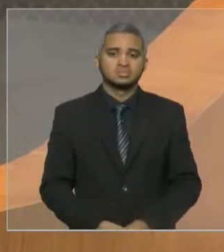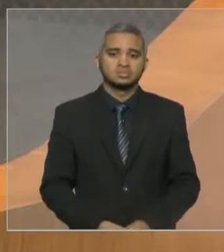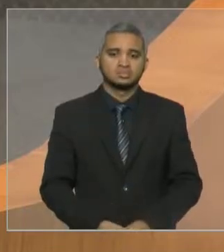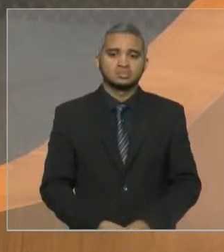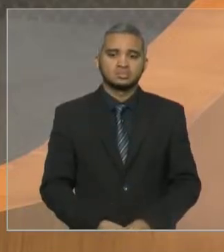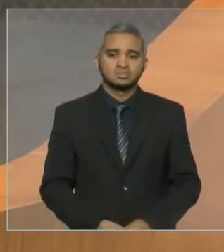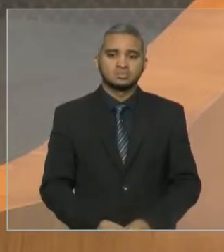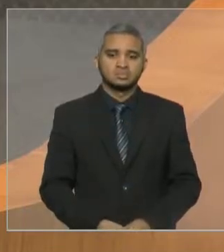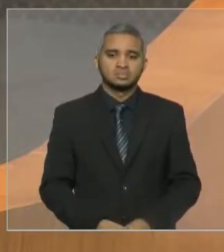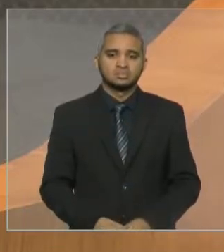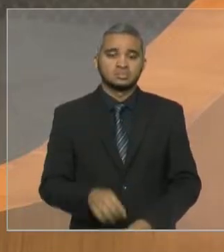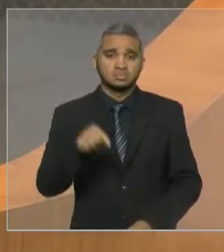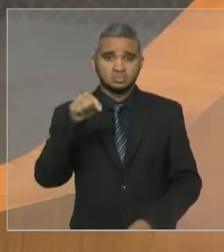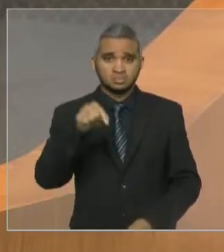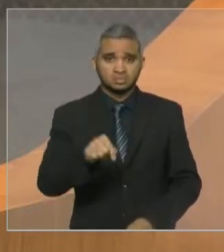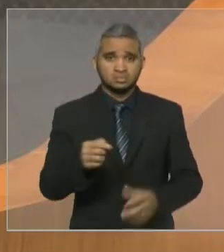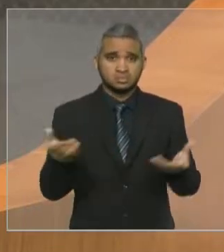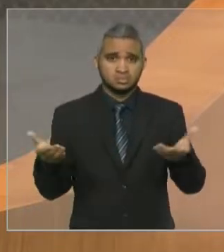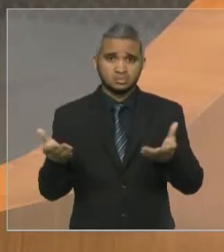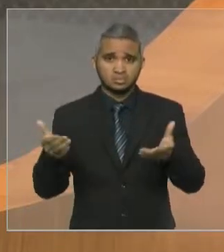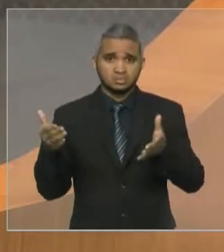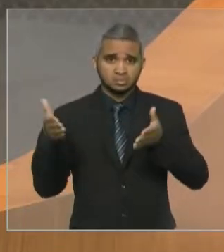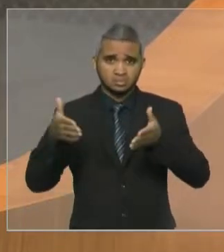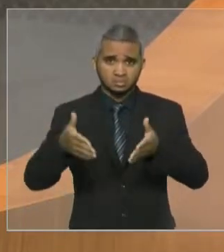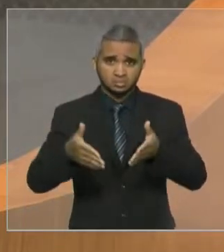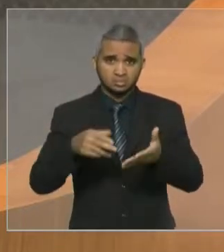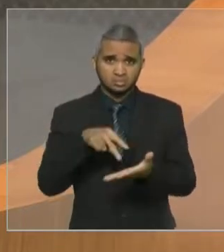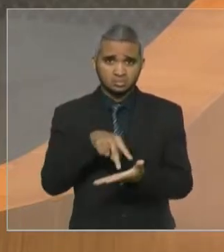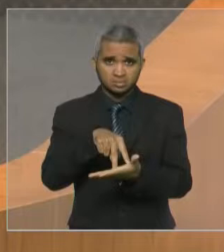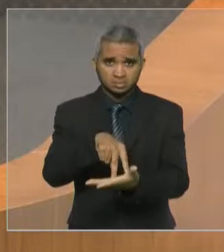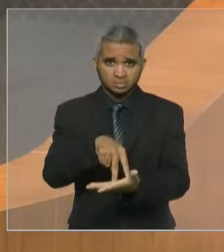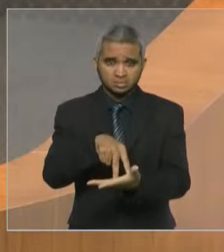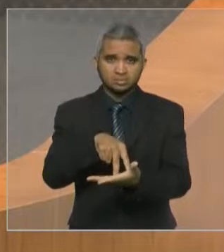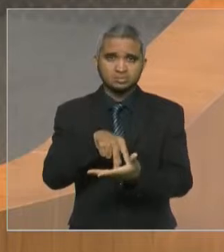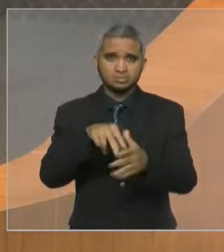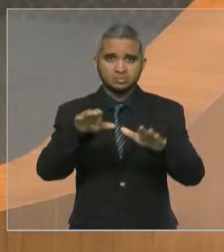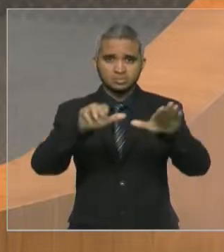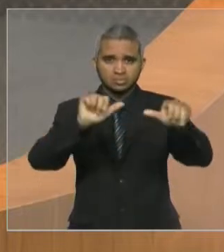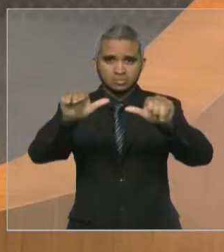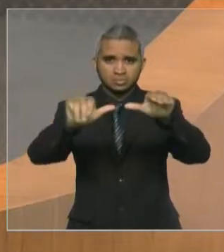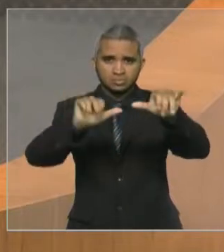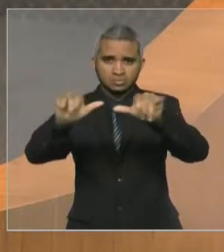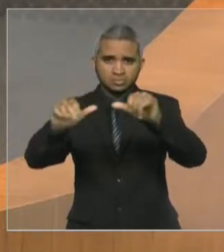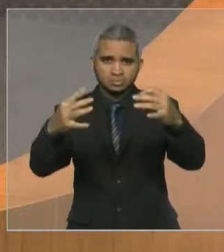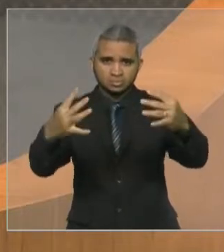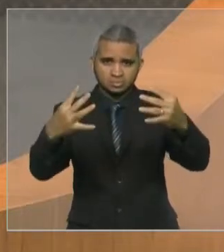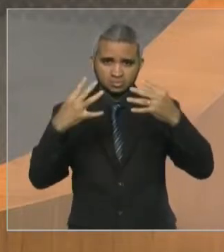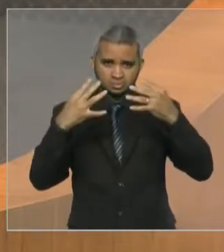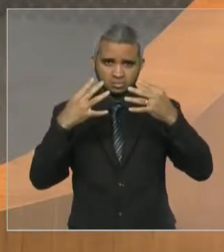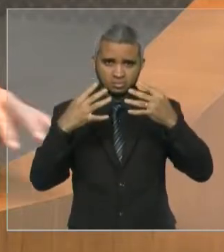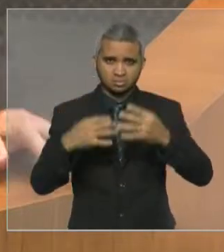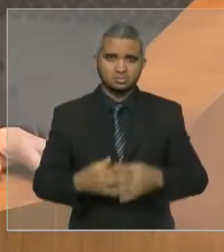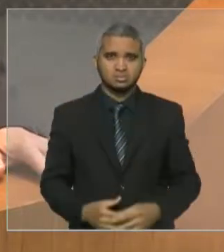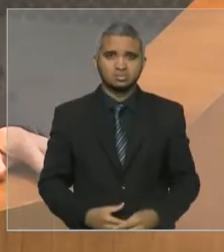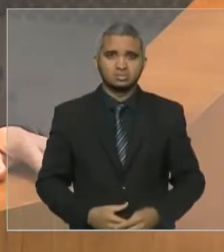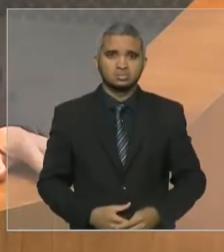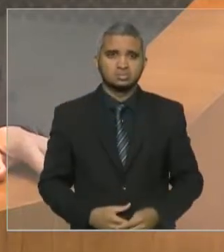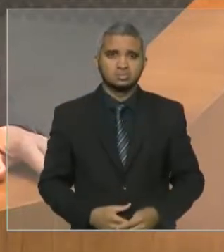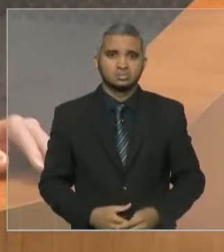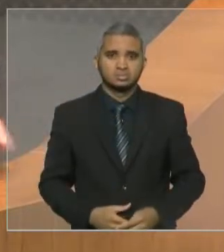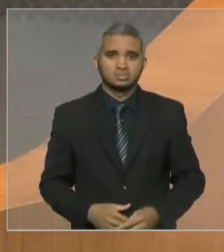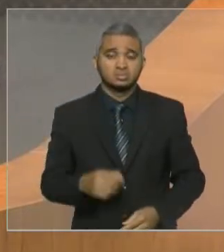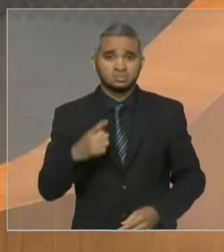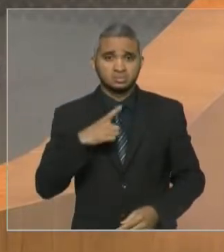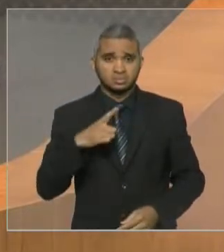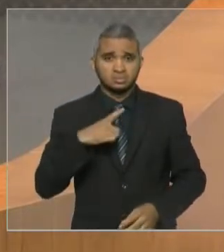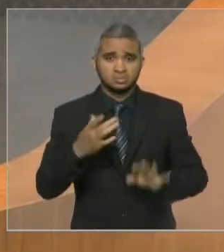eu venho aqui chamar a atenção dos meus pares para um conteúdo que nós vamos